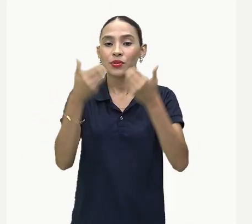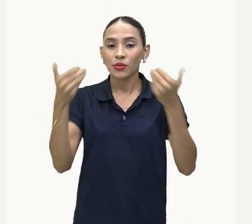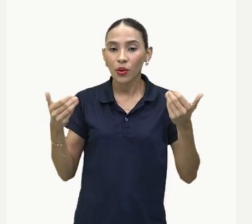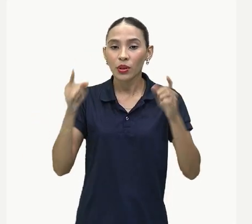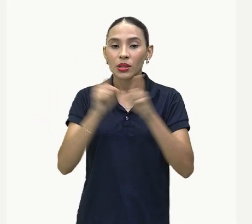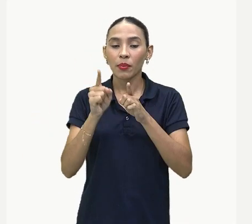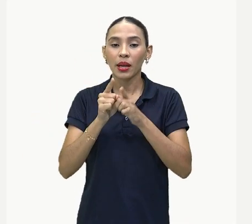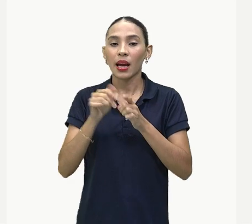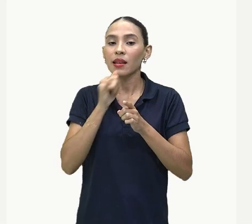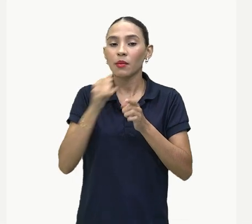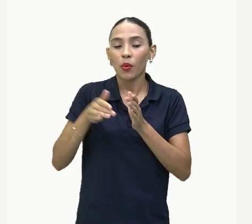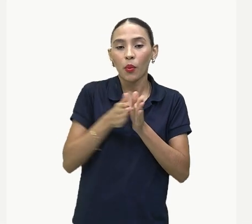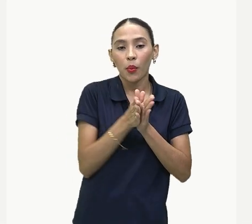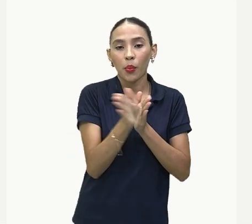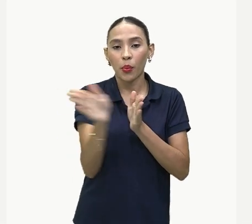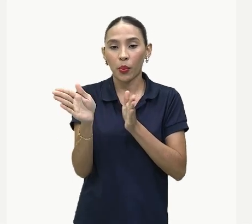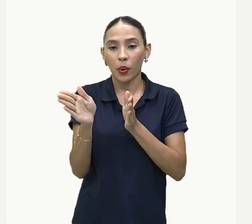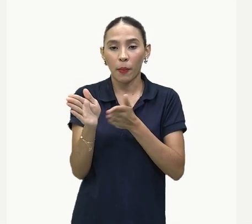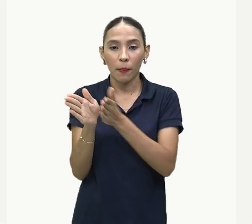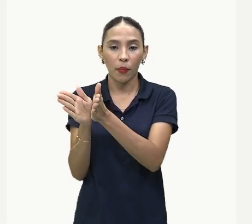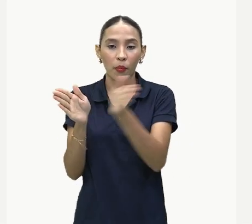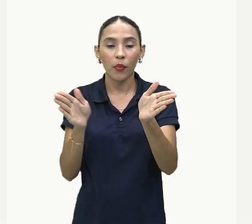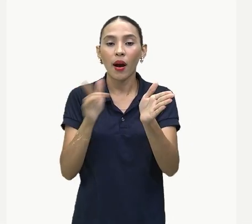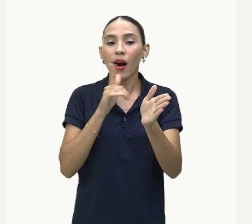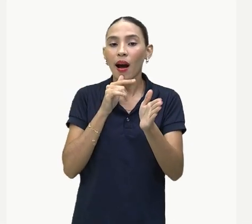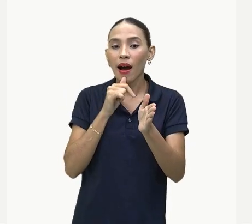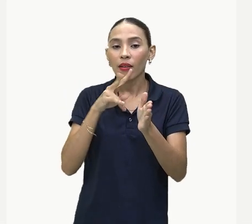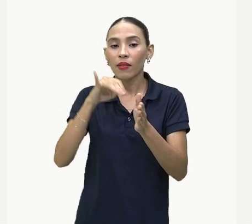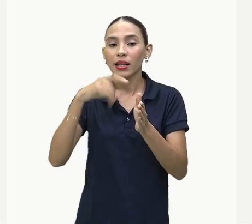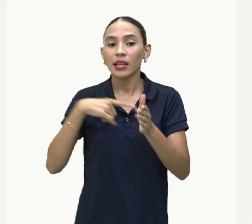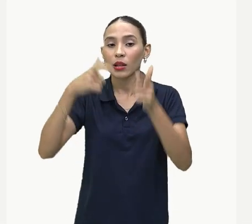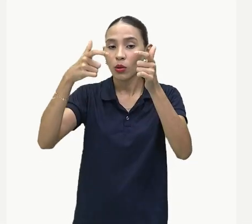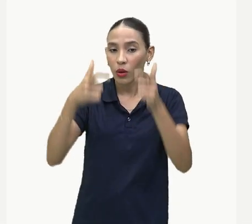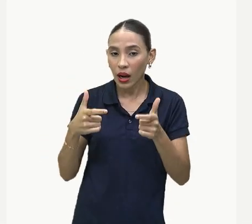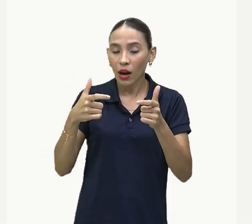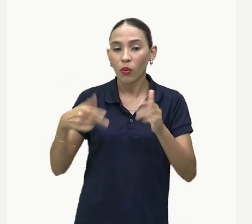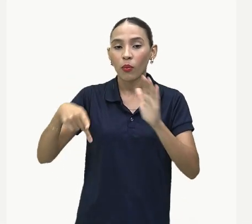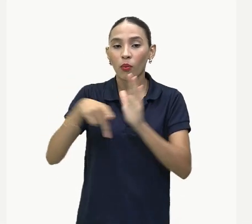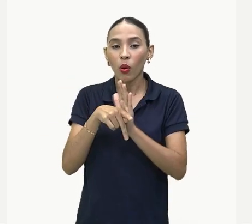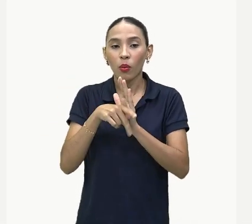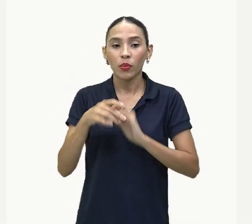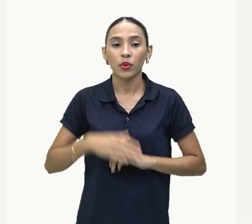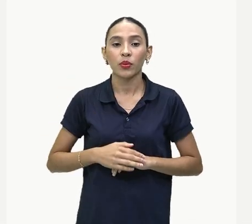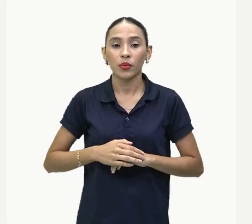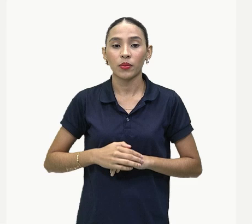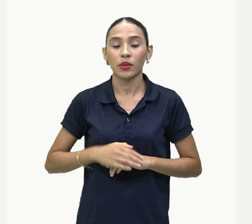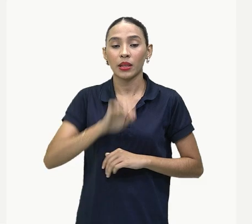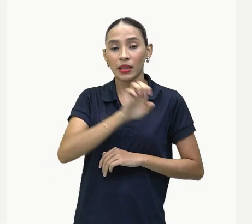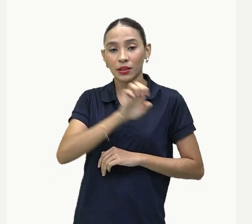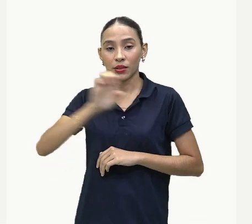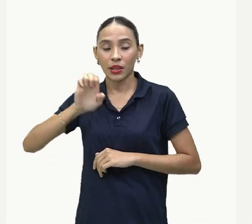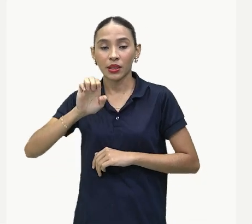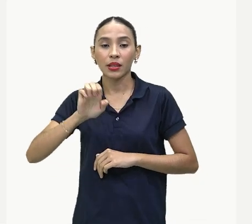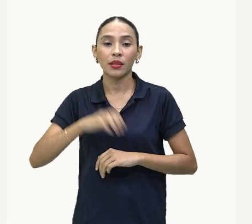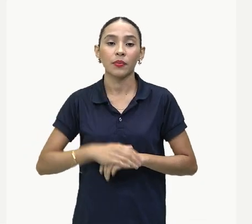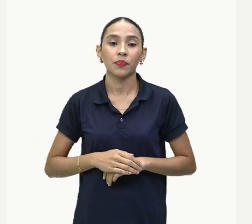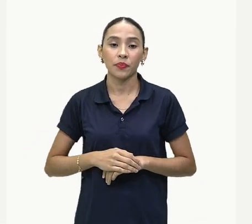divisores de água. Neles se localizam as nascentes da margem esquerda